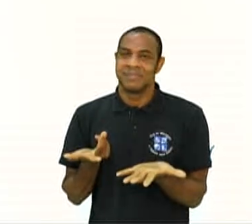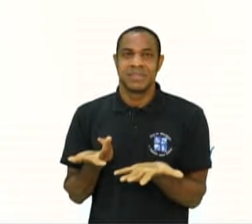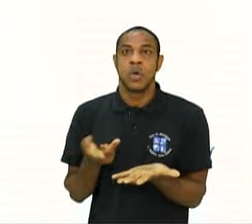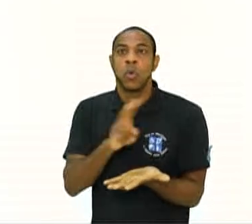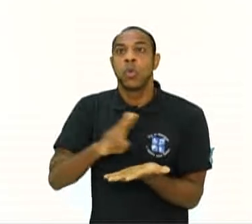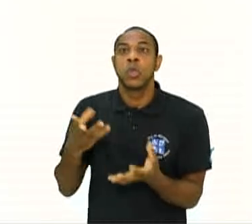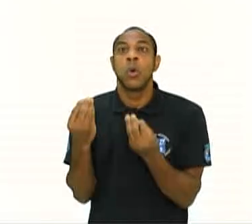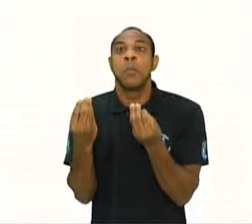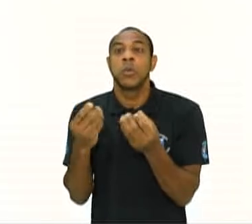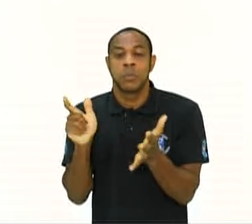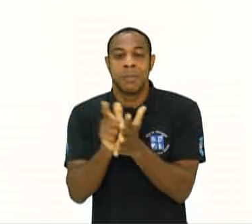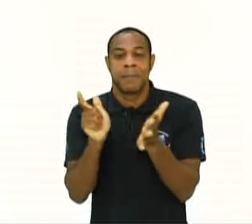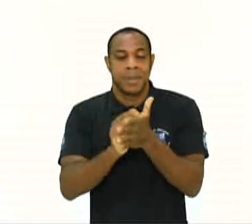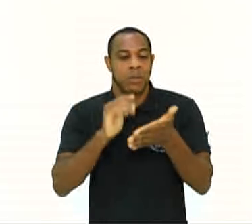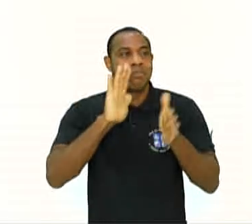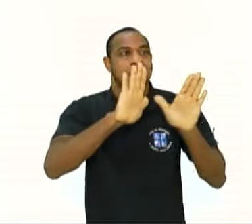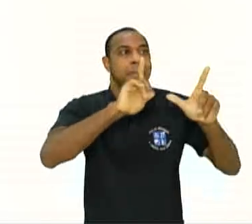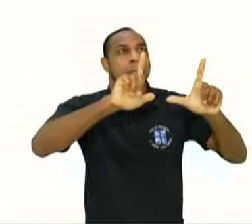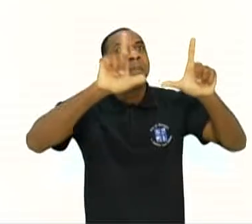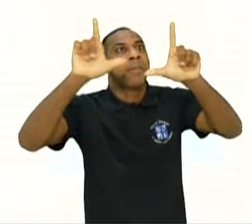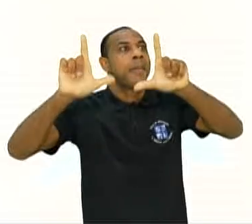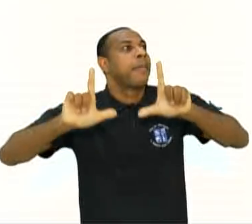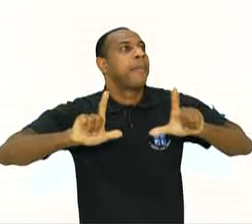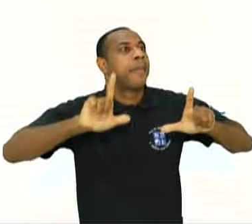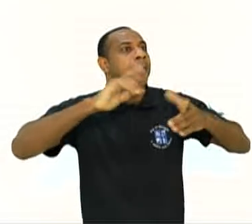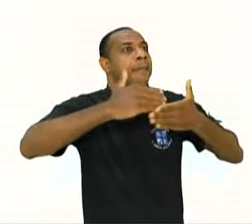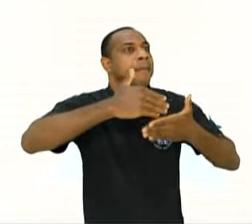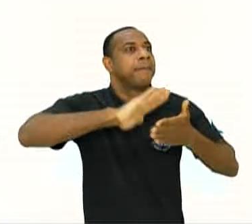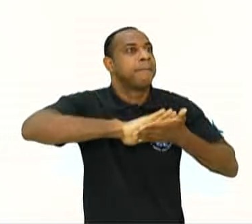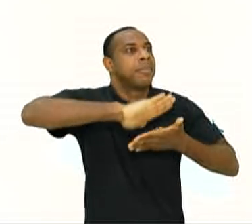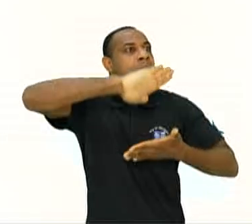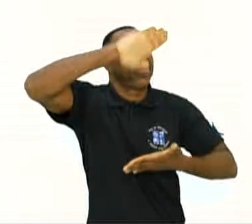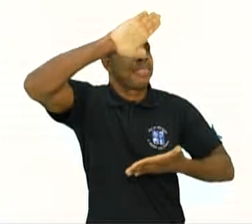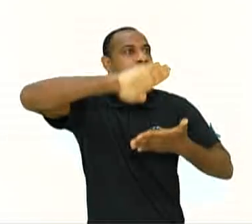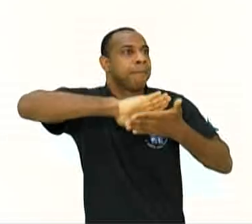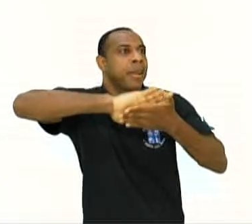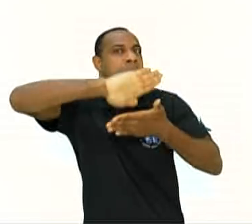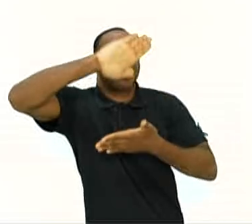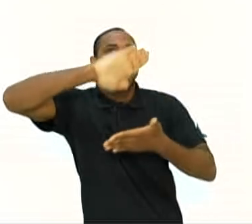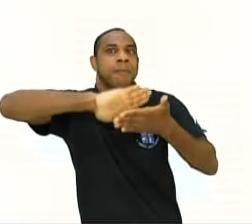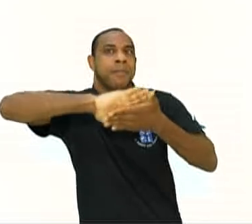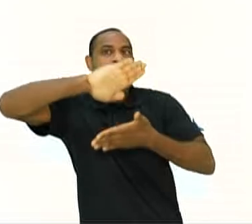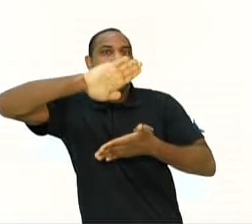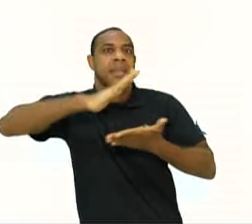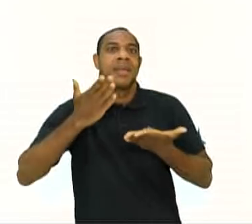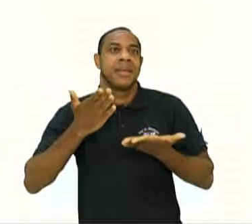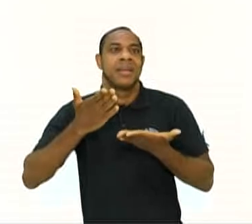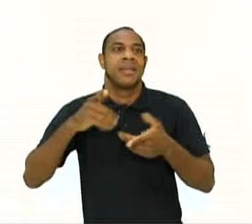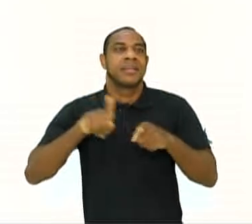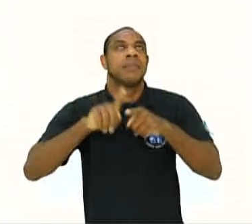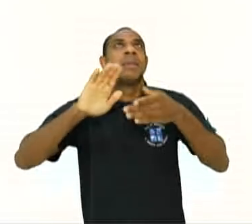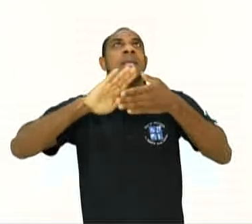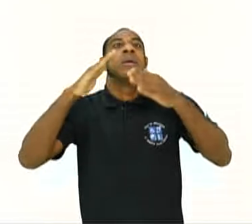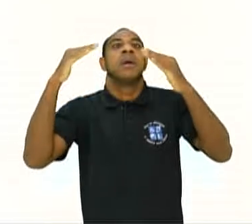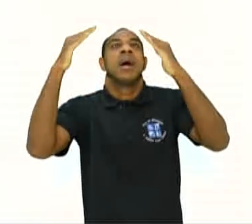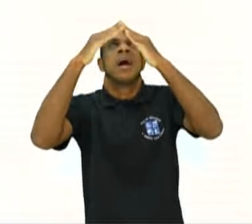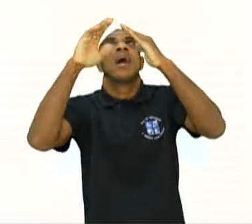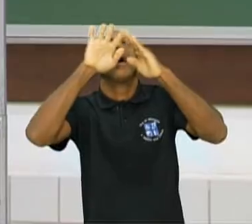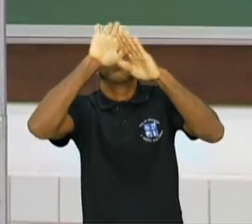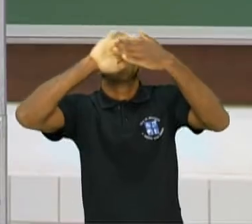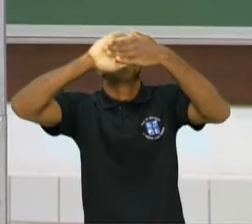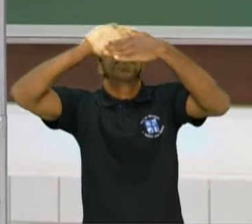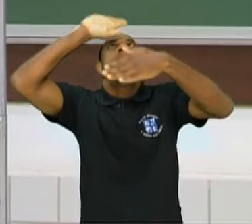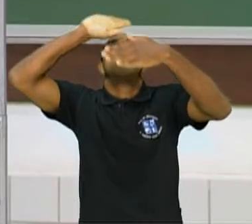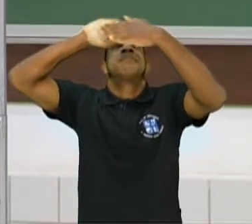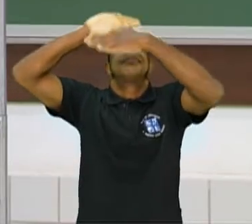de parede, porque ela diz ali, ó, ele cobriu, né, toda a parede e o teto. Então, além de todas as